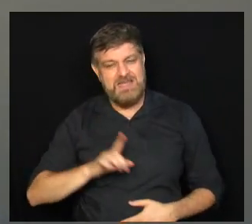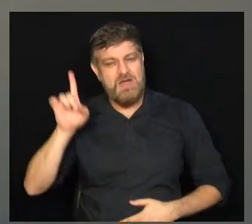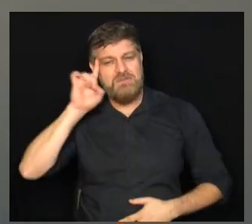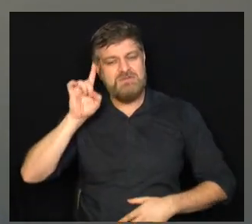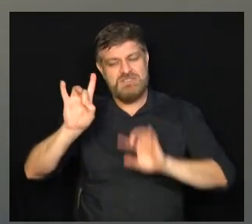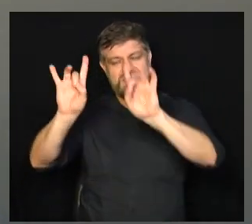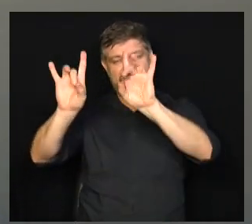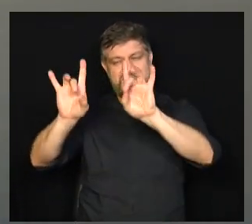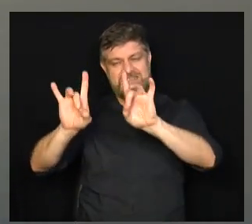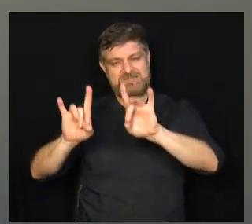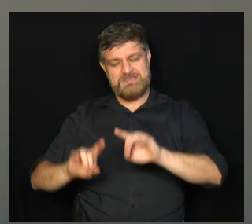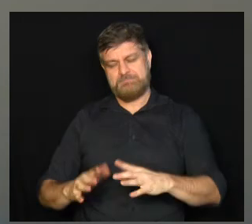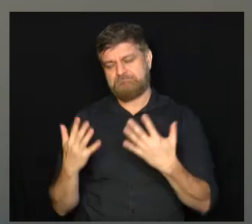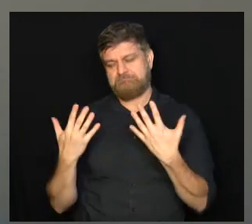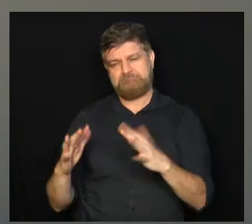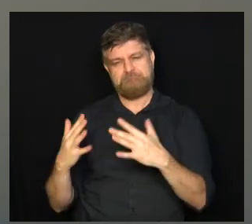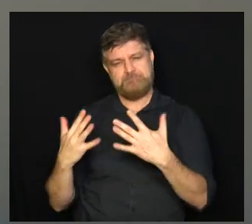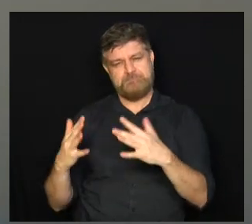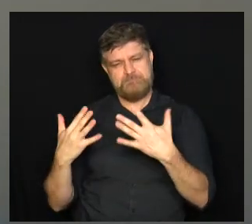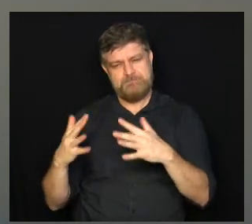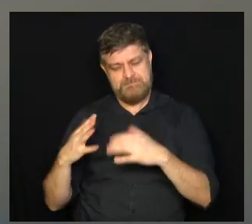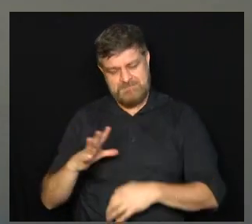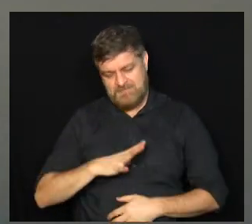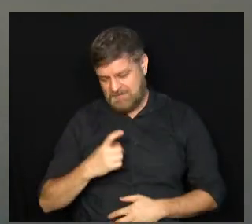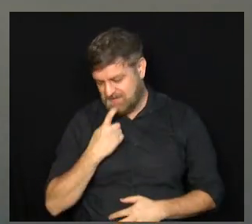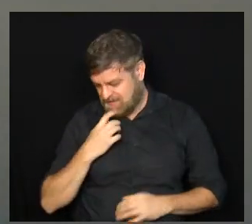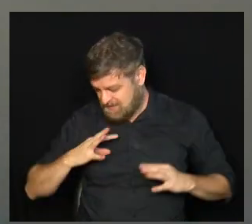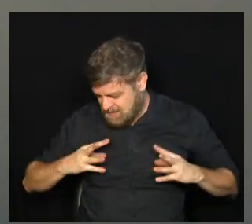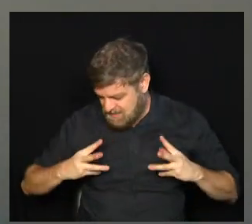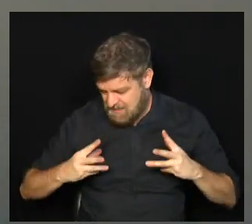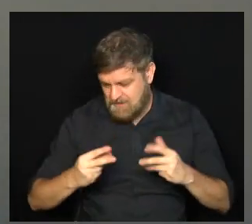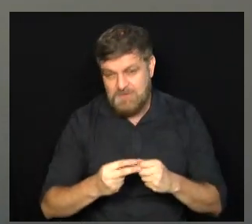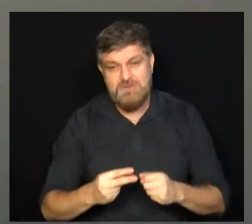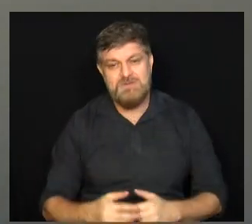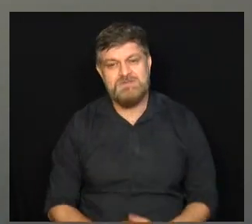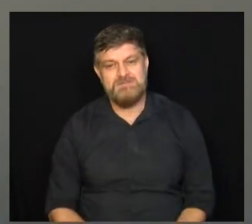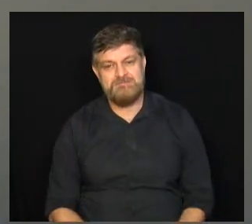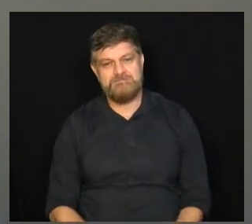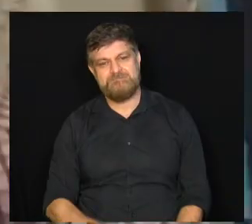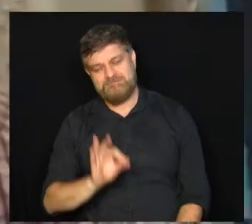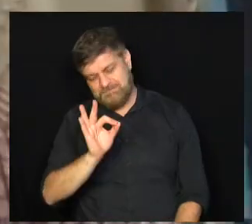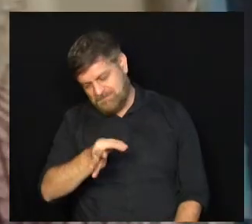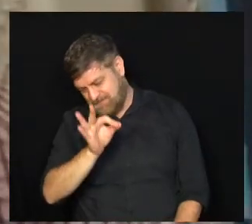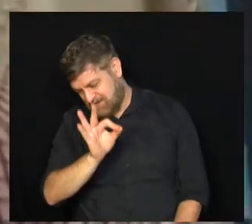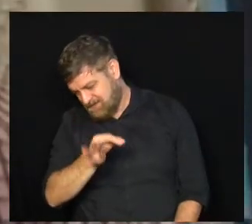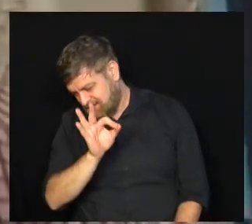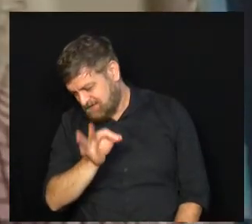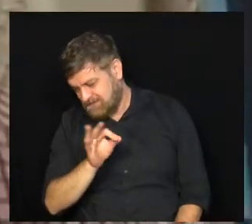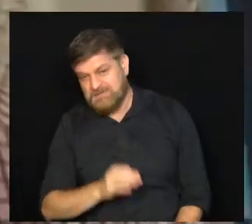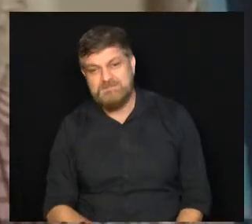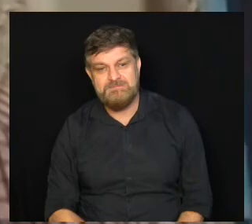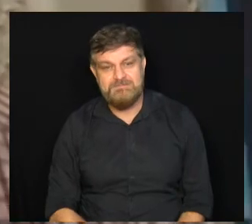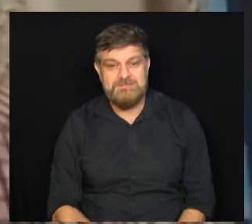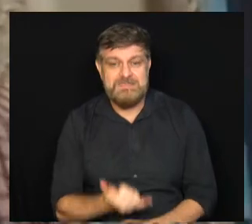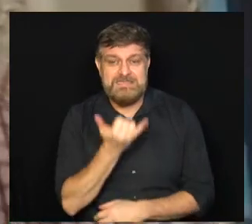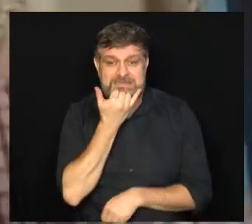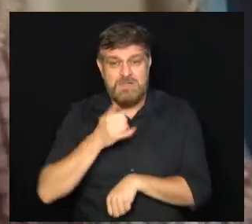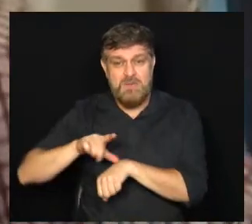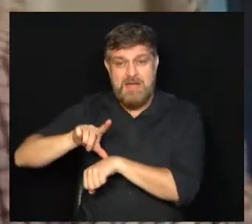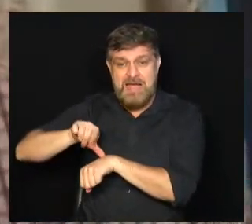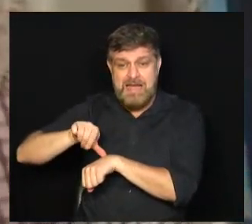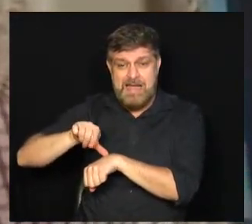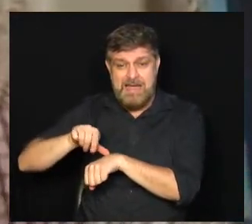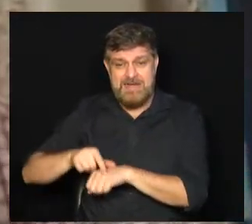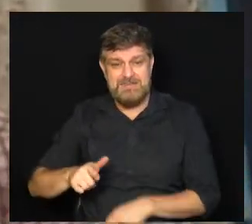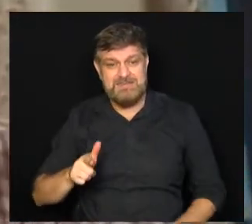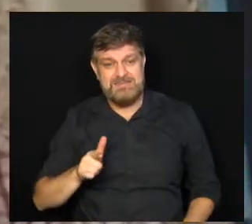o reconhecimento de toda a cidade, de todos os vereadores. Muito obrigada, seu Jair. Eu pude ter atrasado, viu, Débora, que